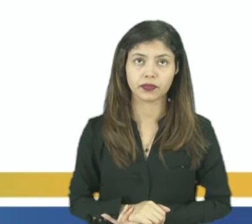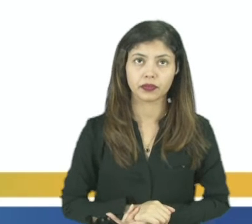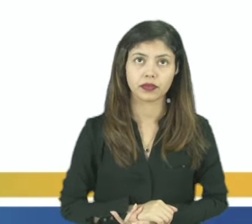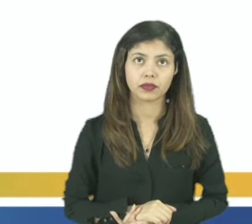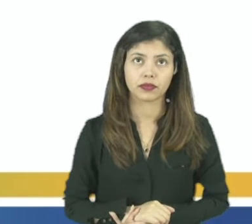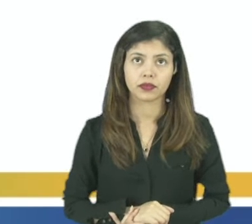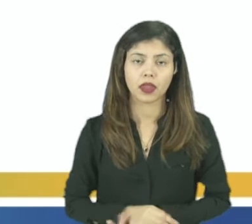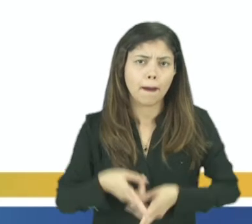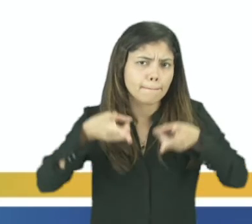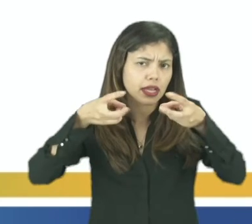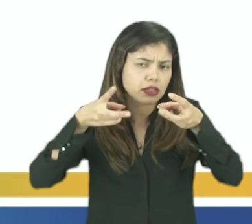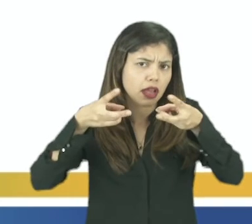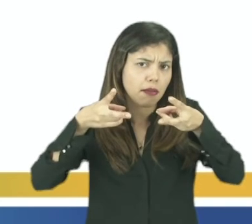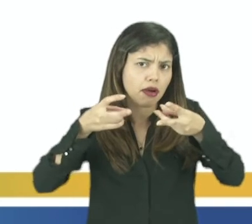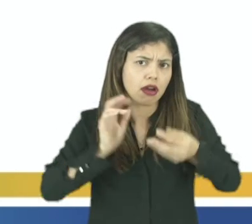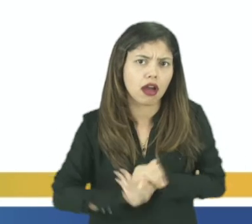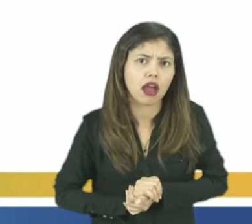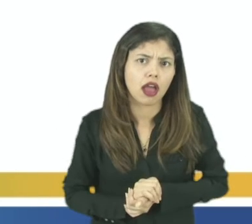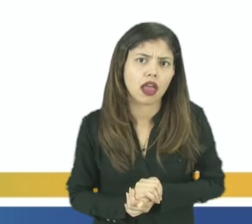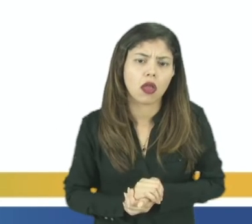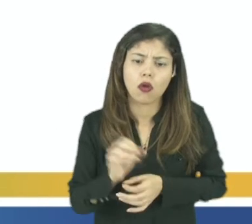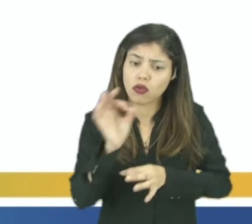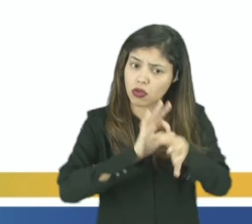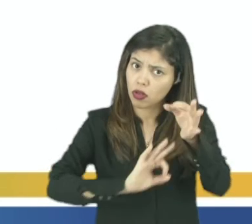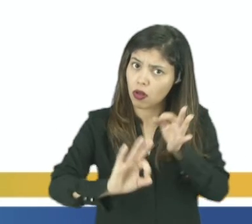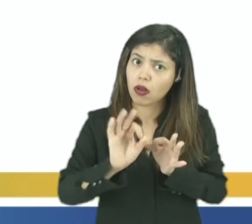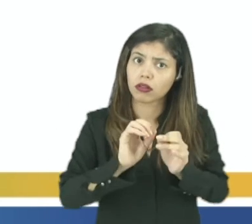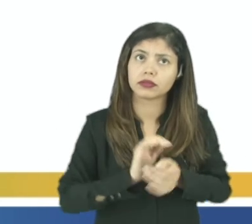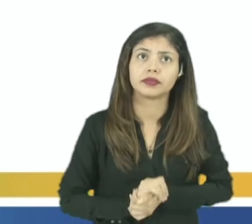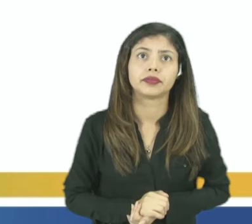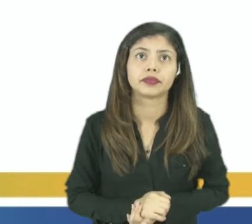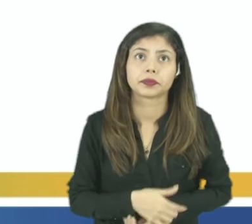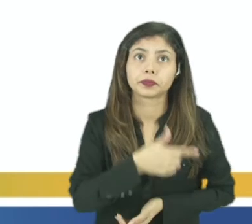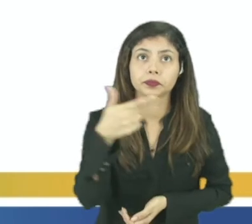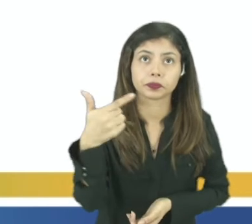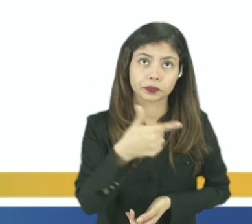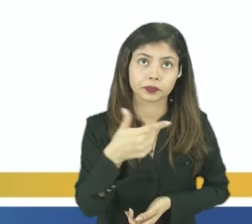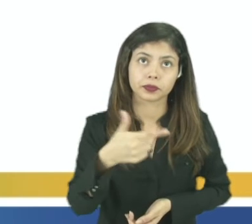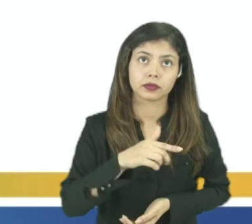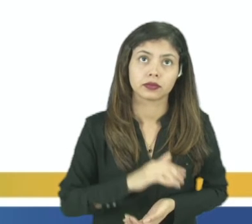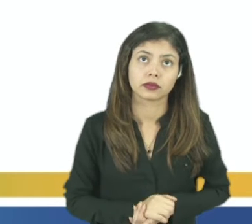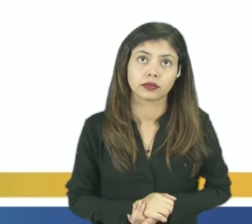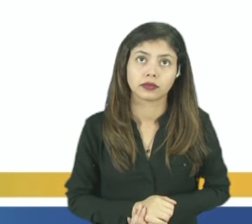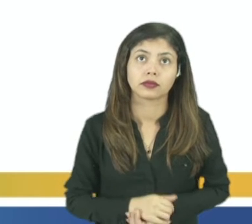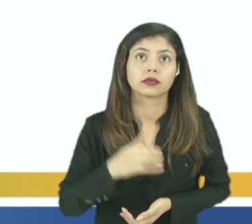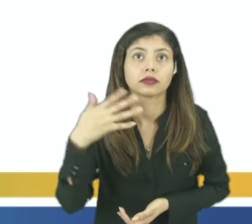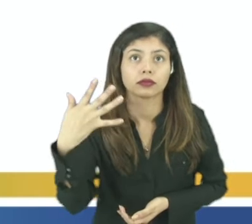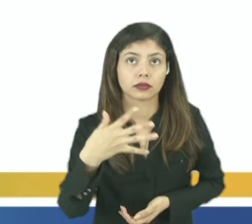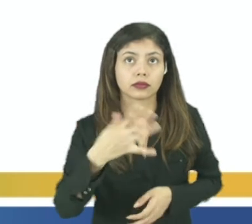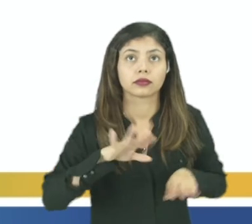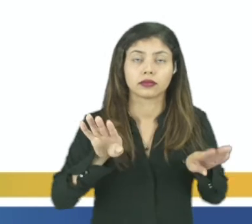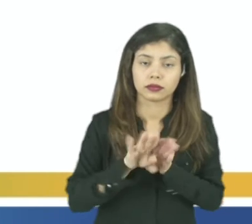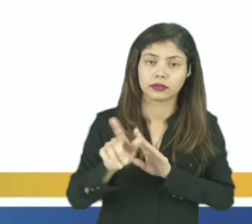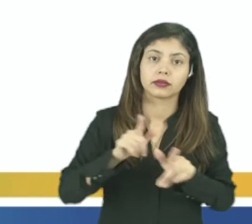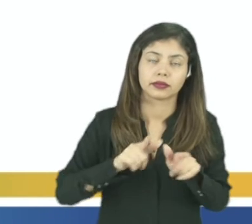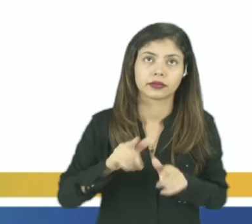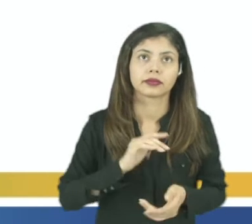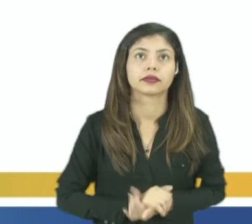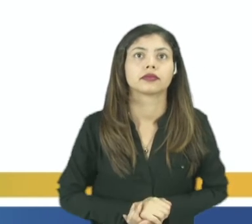1. Então percebam que eles estão em ordem. Na segunda coluna, na terceira e na quarta coluna que nós vamos